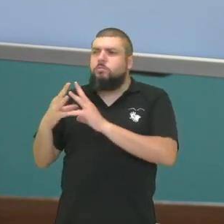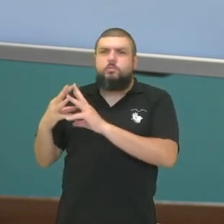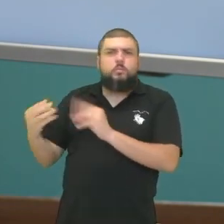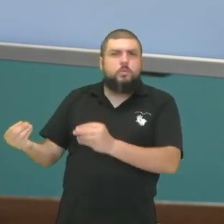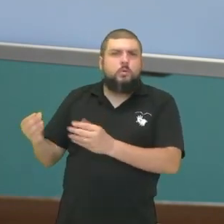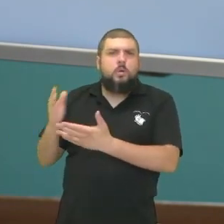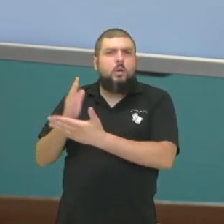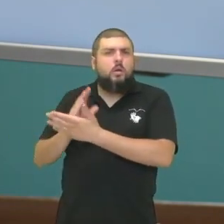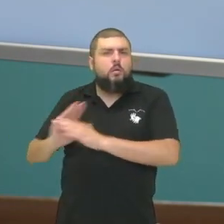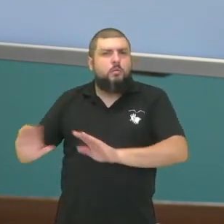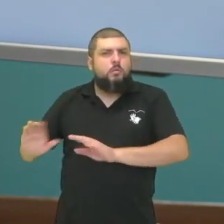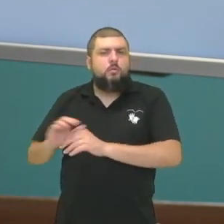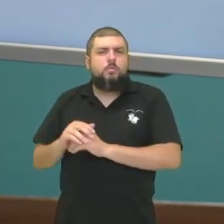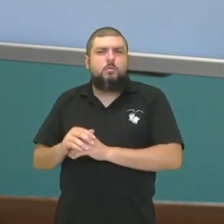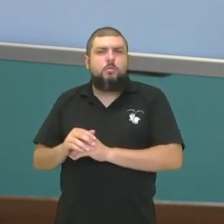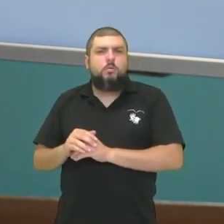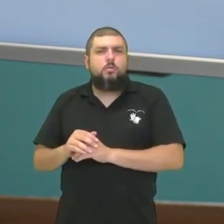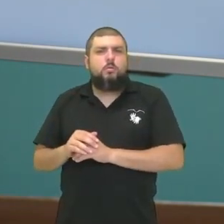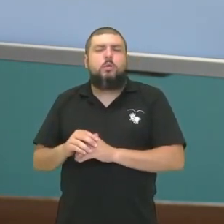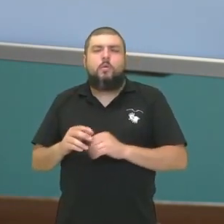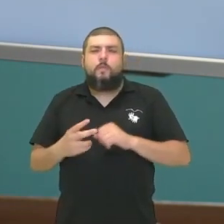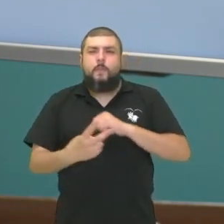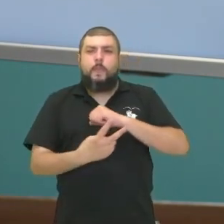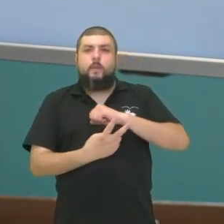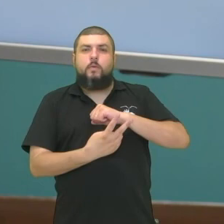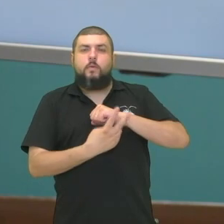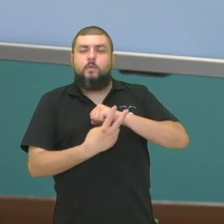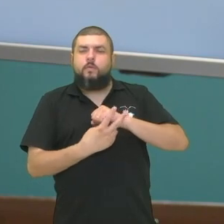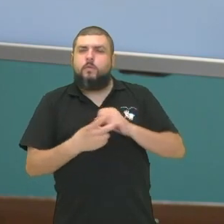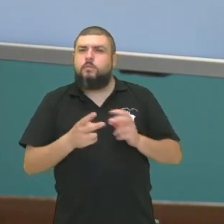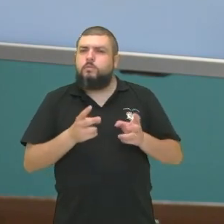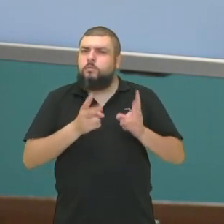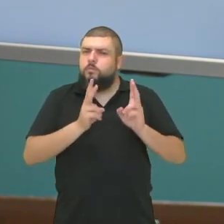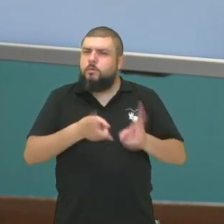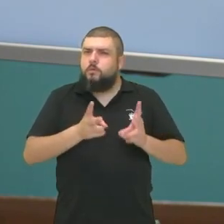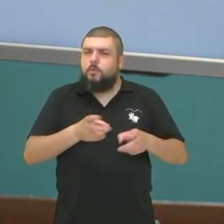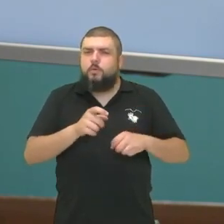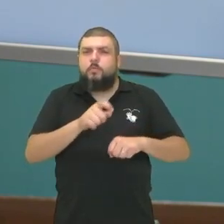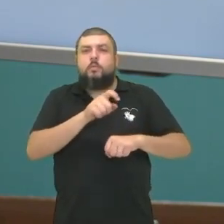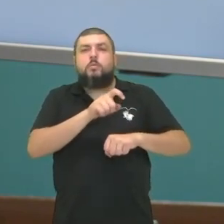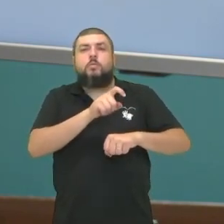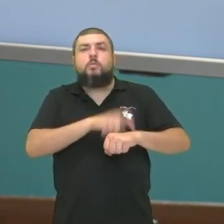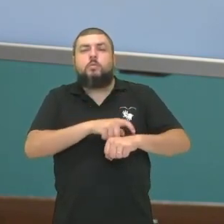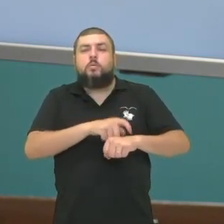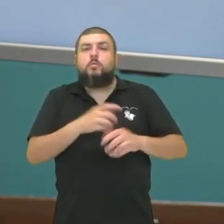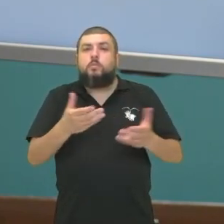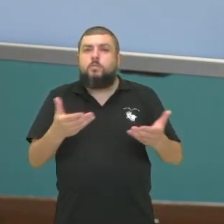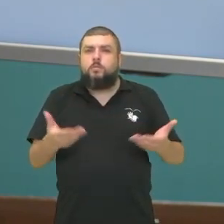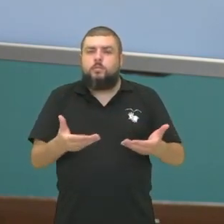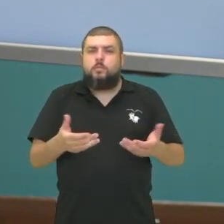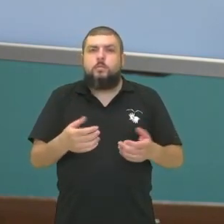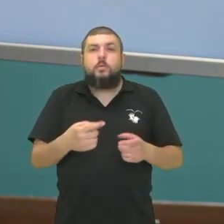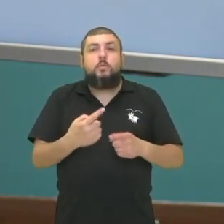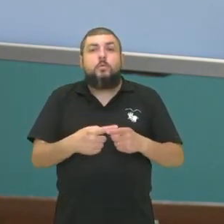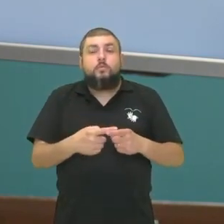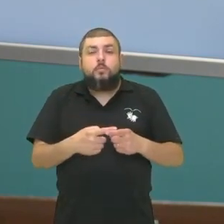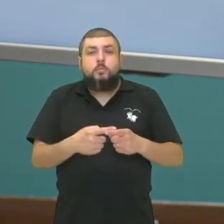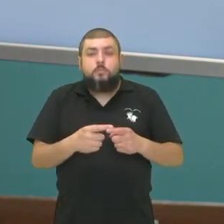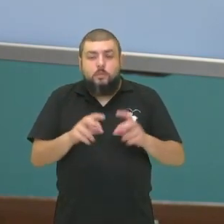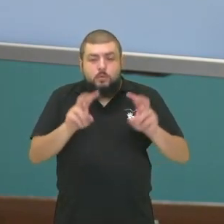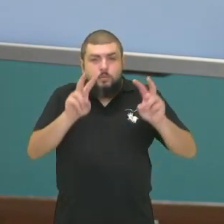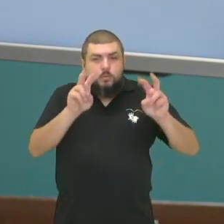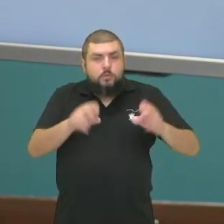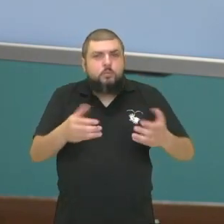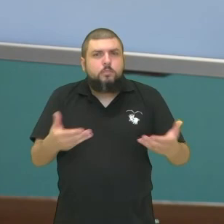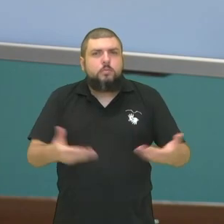acabou ontem, o verbo vai estar predominantemente no presente, porque é algo atual. E isso traz